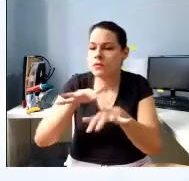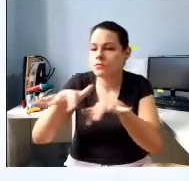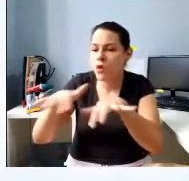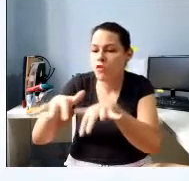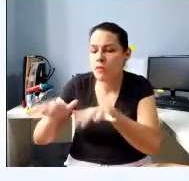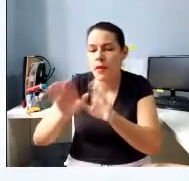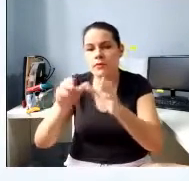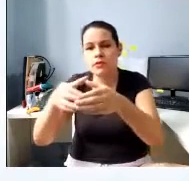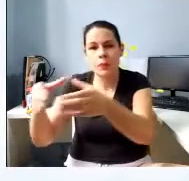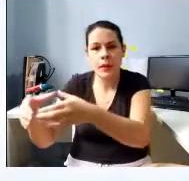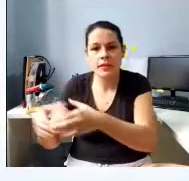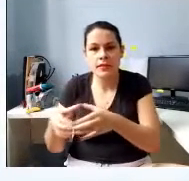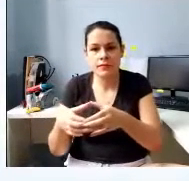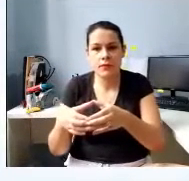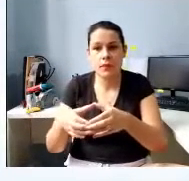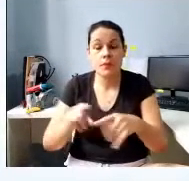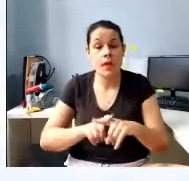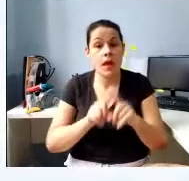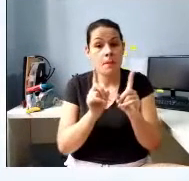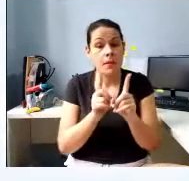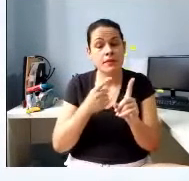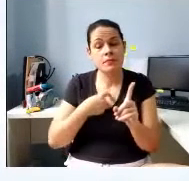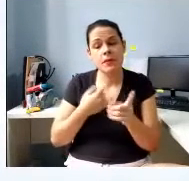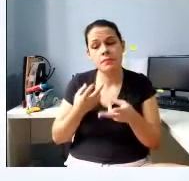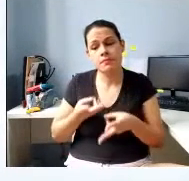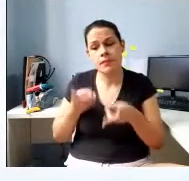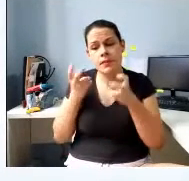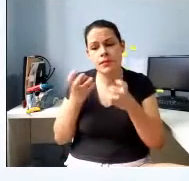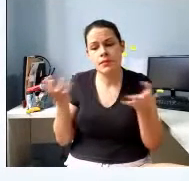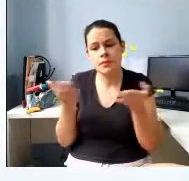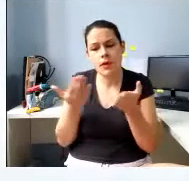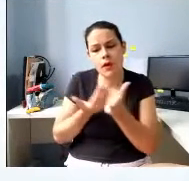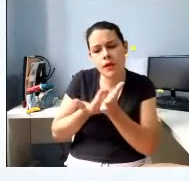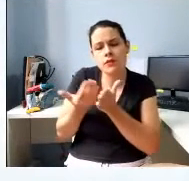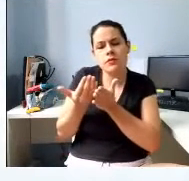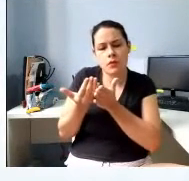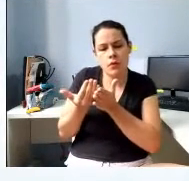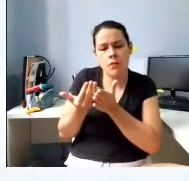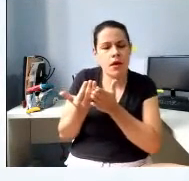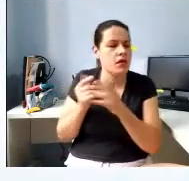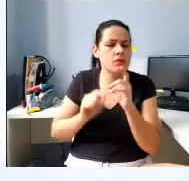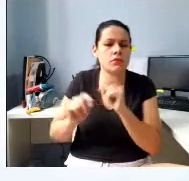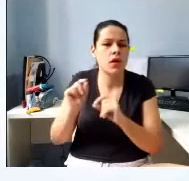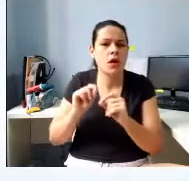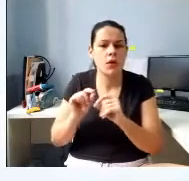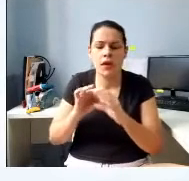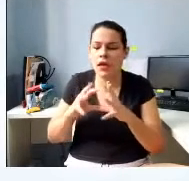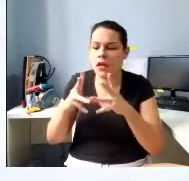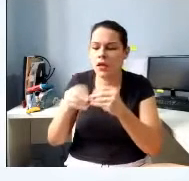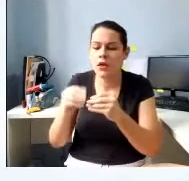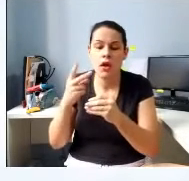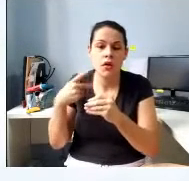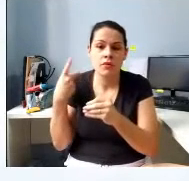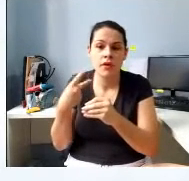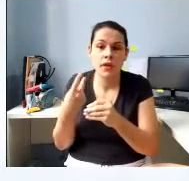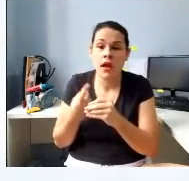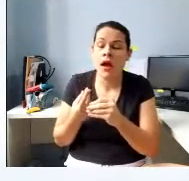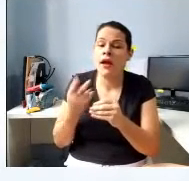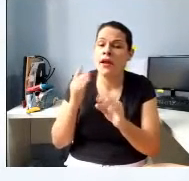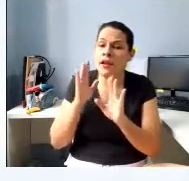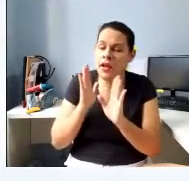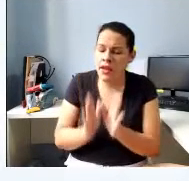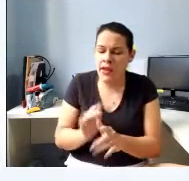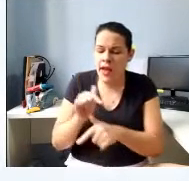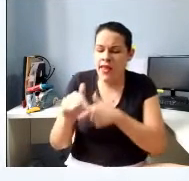Mas, desta vez, a minha impressão inicial é que os vereadores que atuaram muito